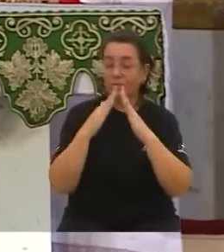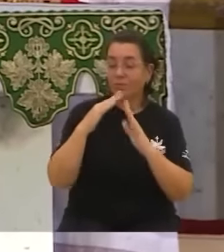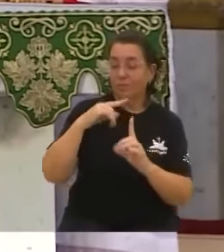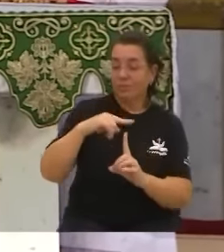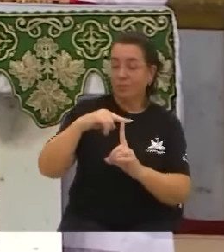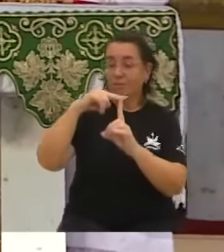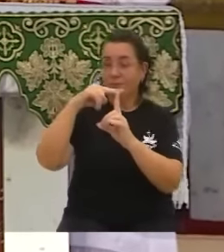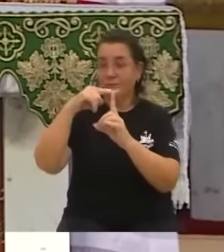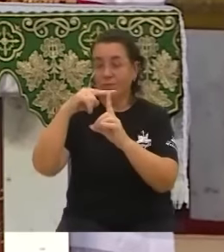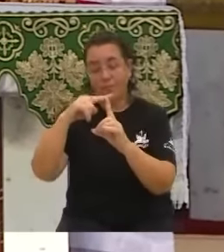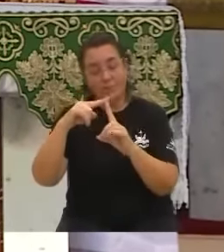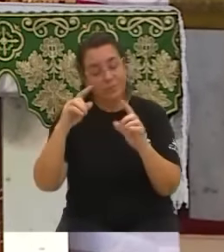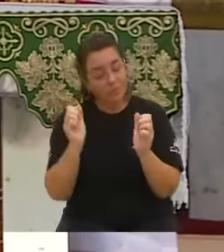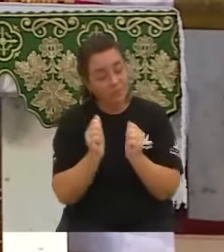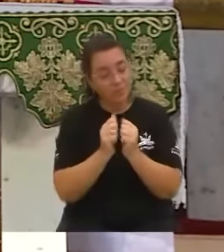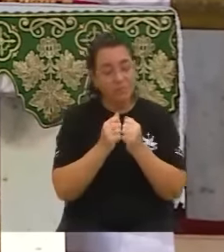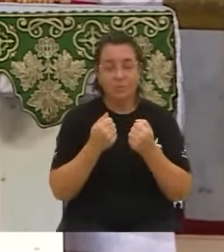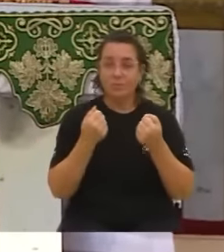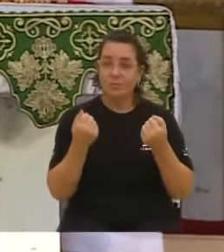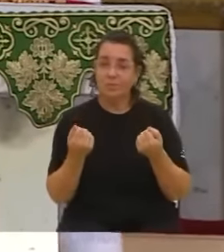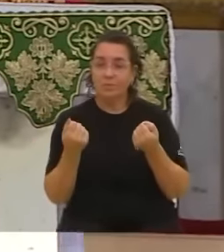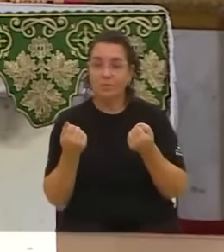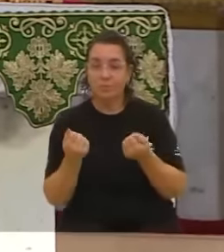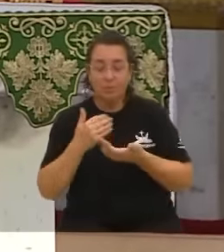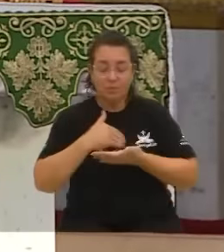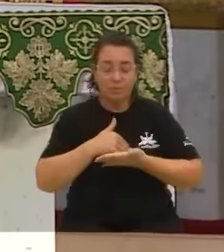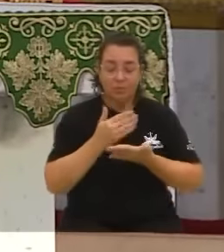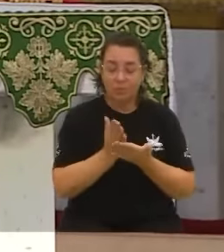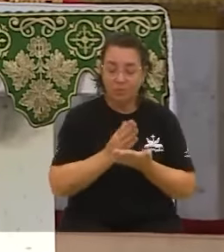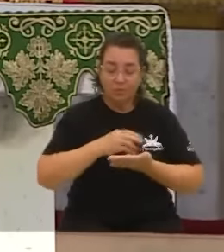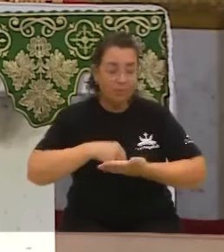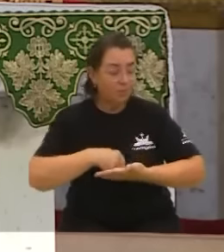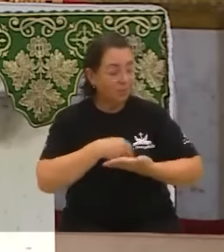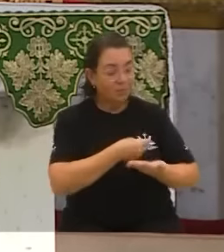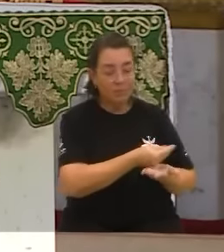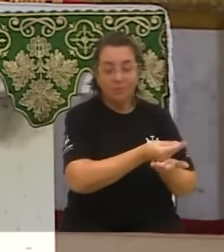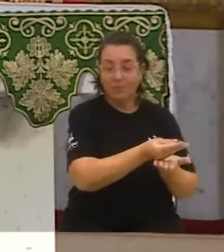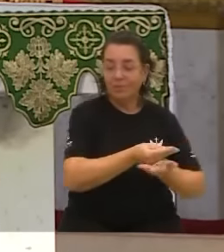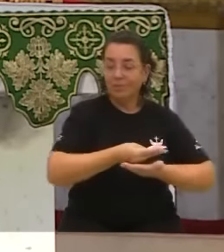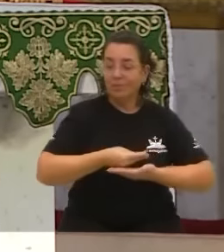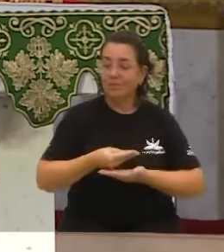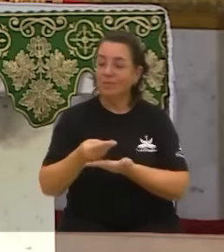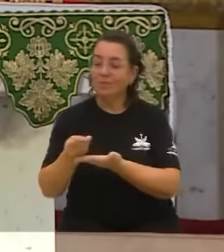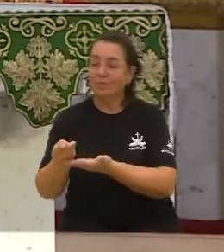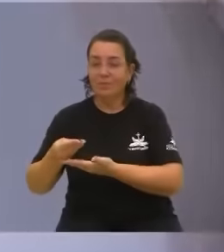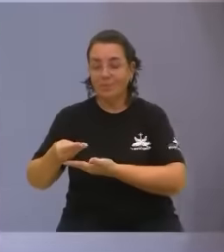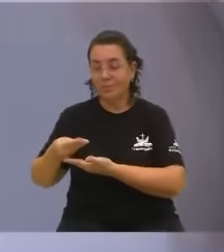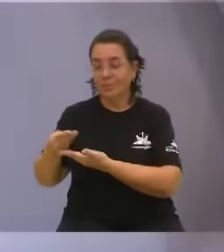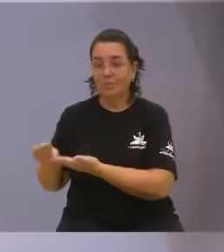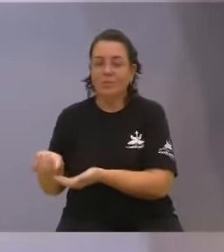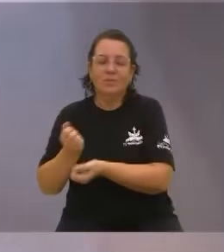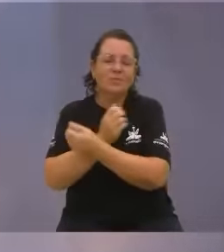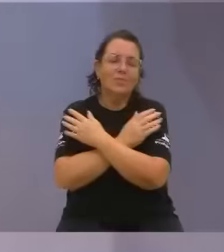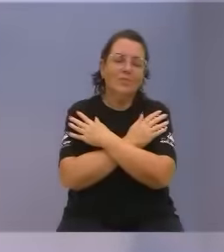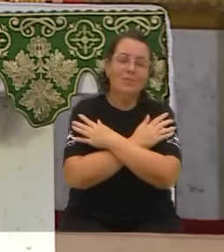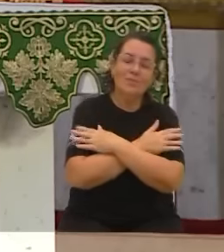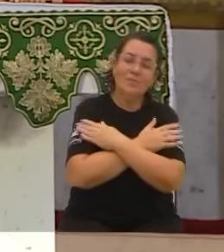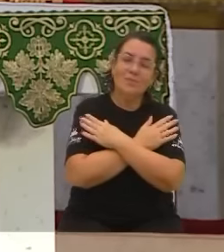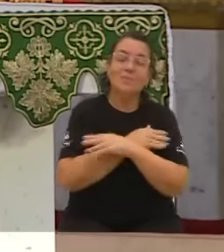Somos a igreja do pão, do pão repartido,